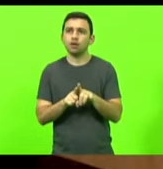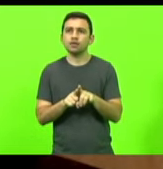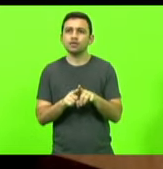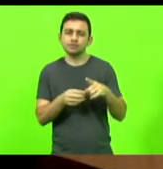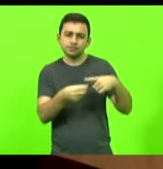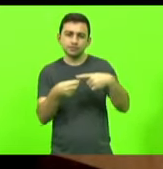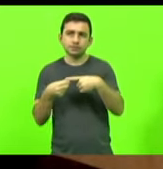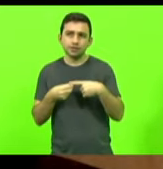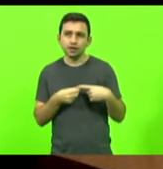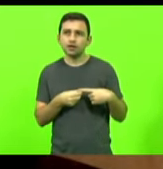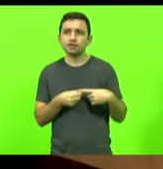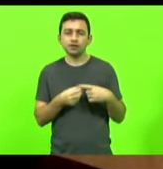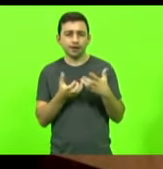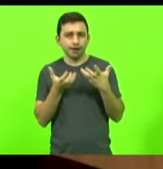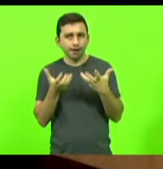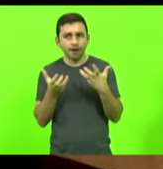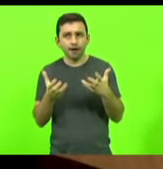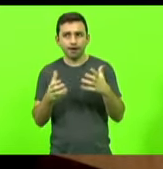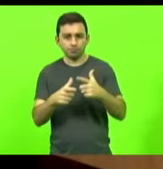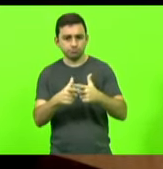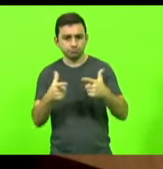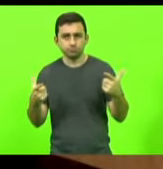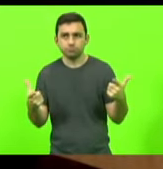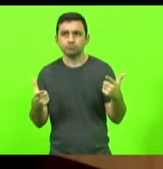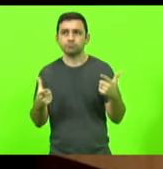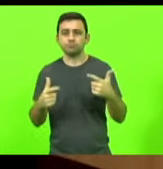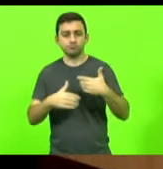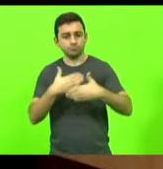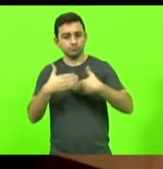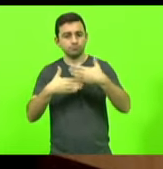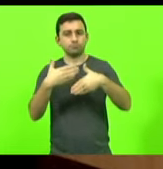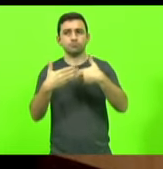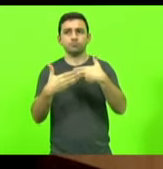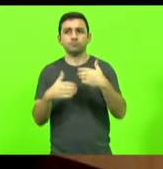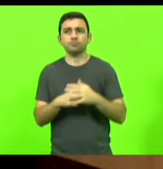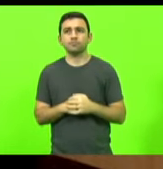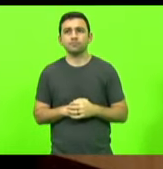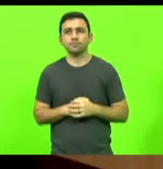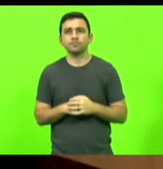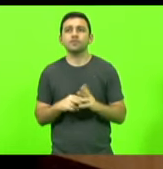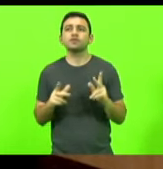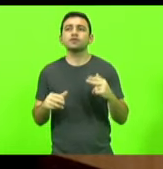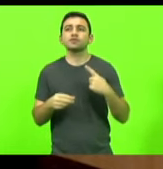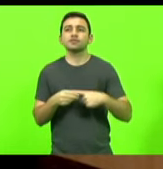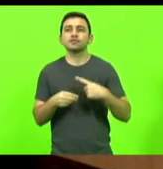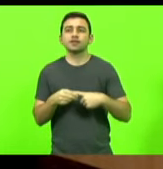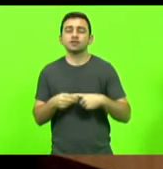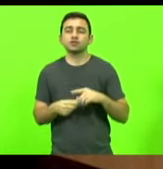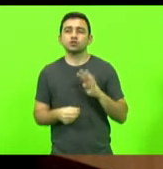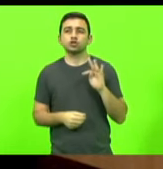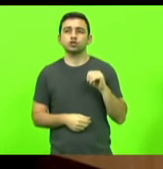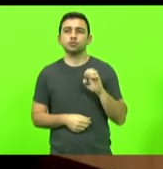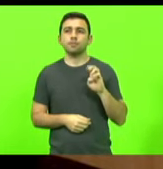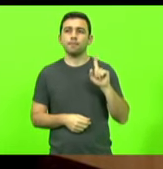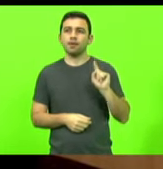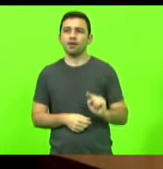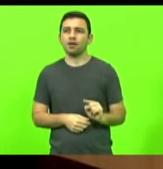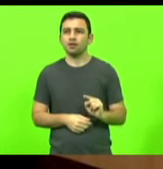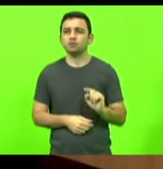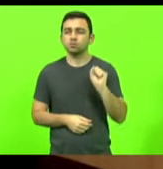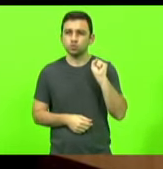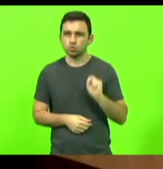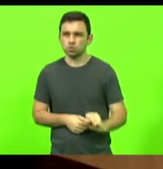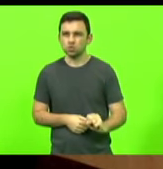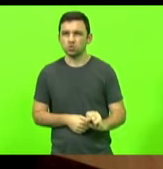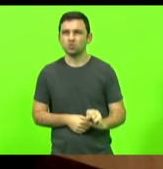cidades que querem crescer, se desenvolver, como o pequeno município de Timbé do Sul, lá no extremo sul, no